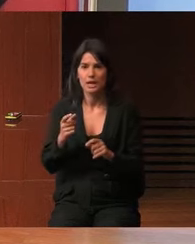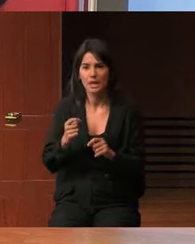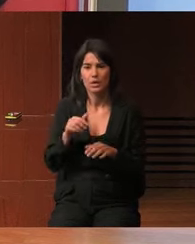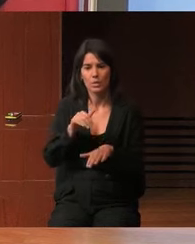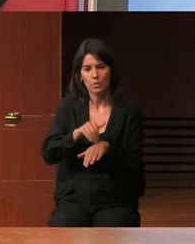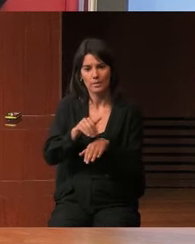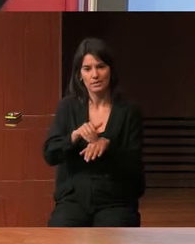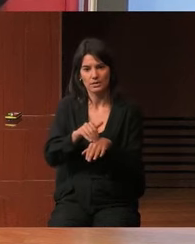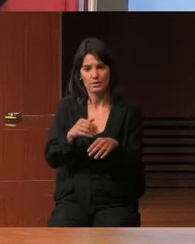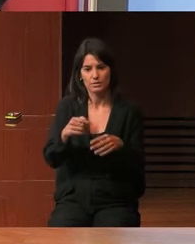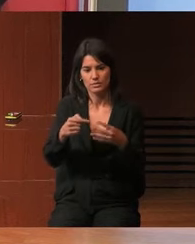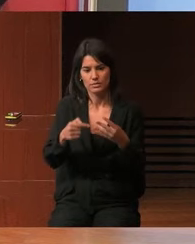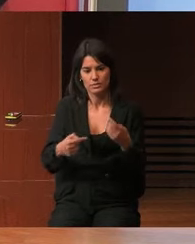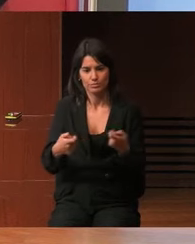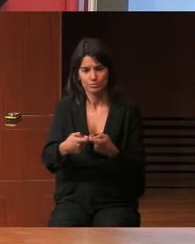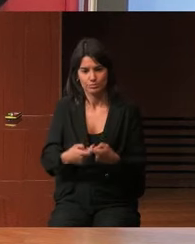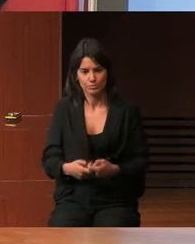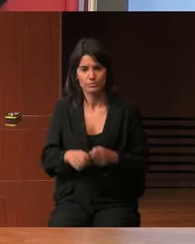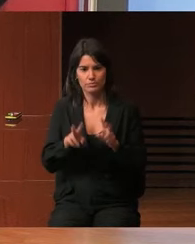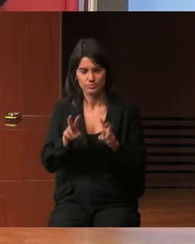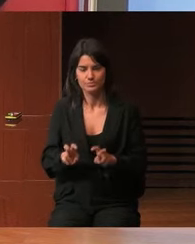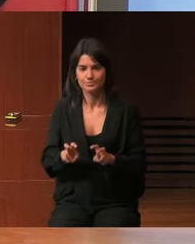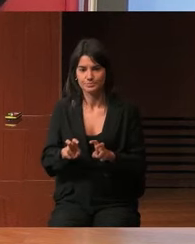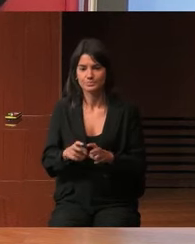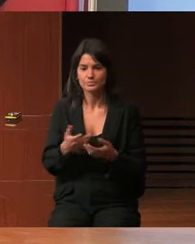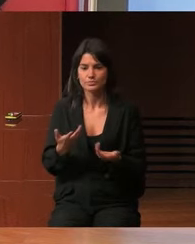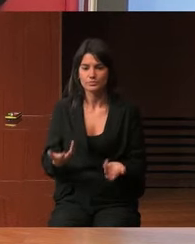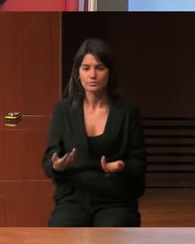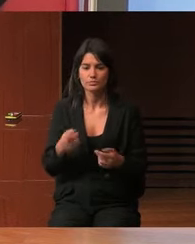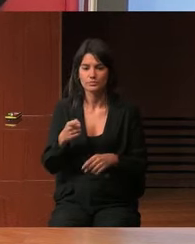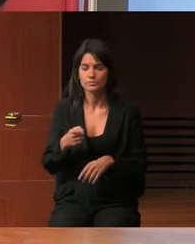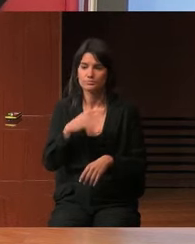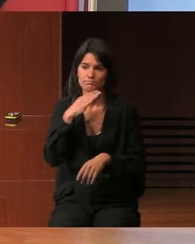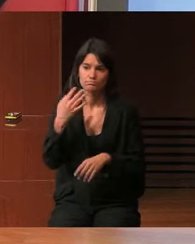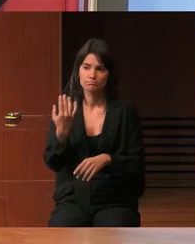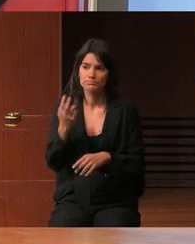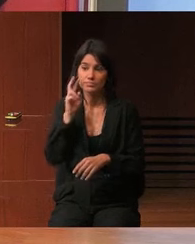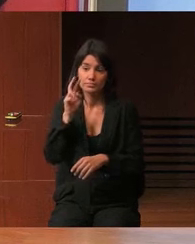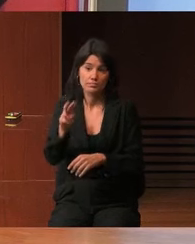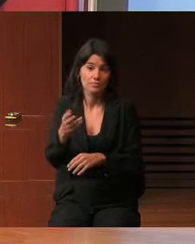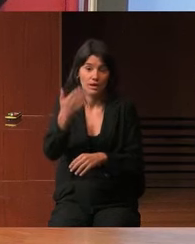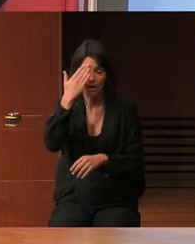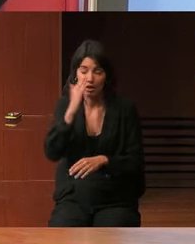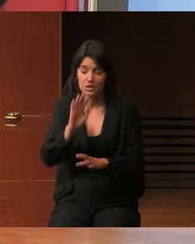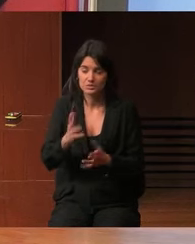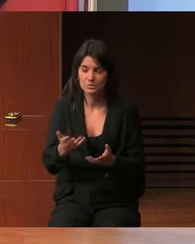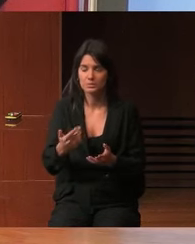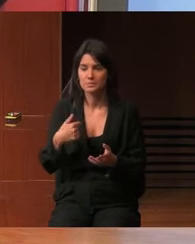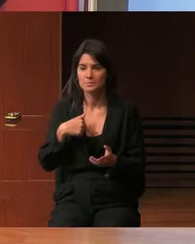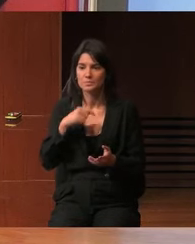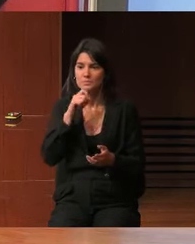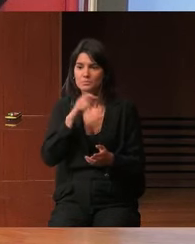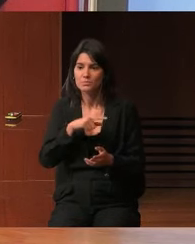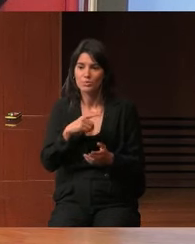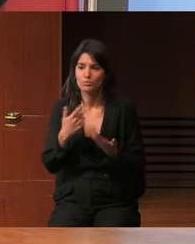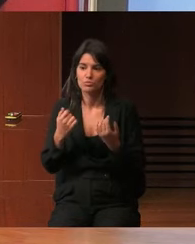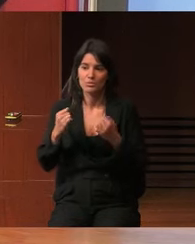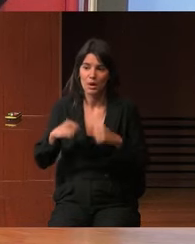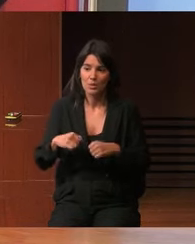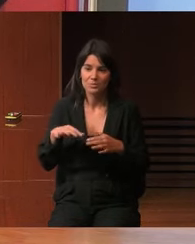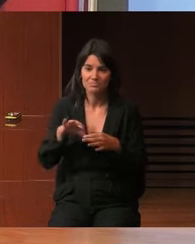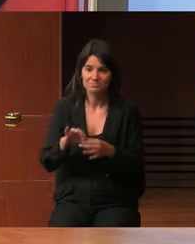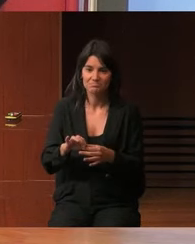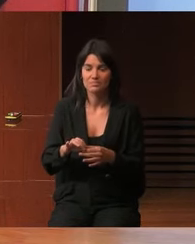sobre várias questões que foram aqui levantadas. É curioso observar, acho que podemos chegar a um acordo sobre